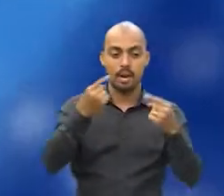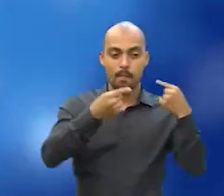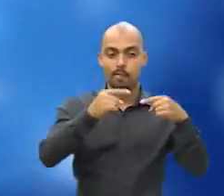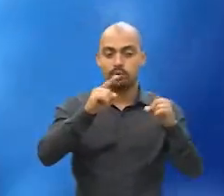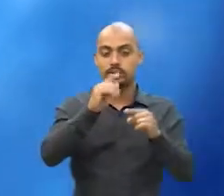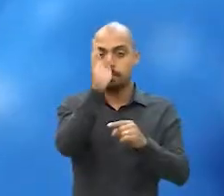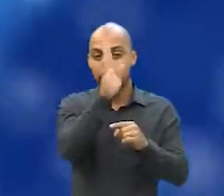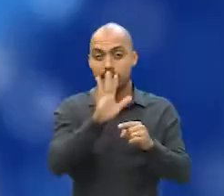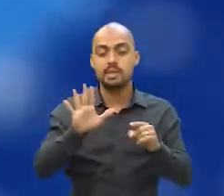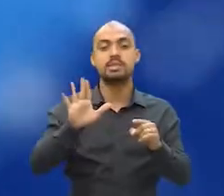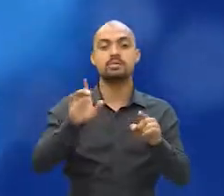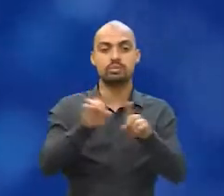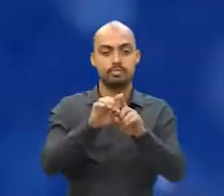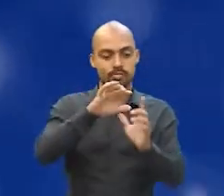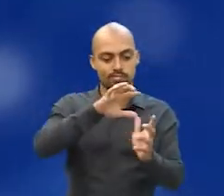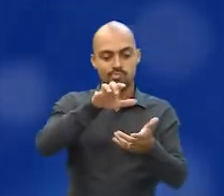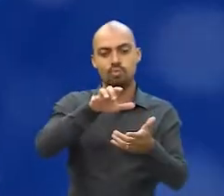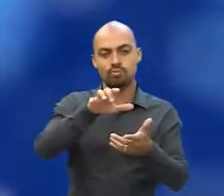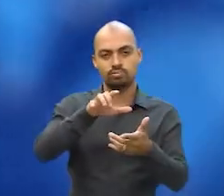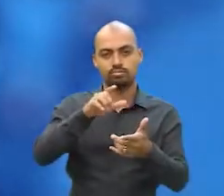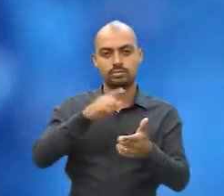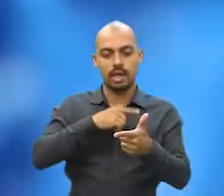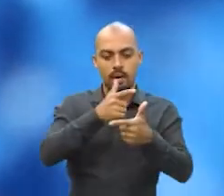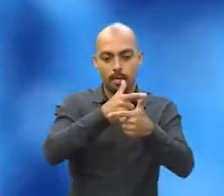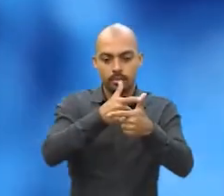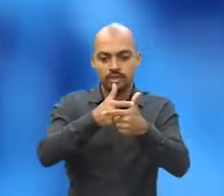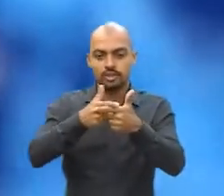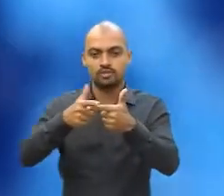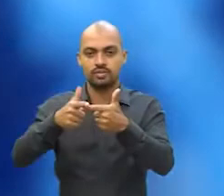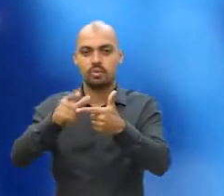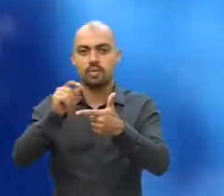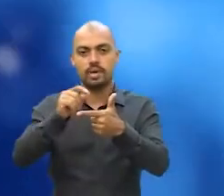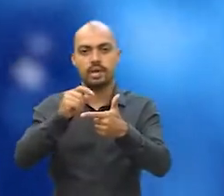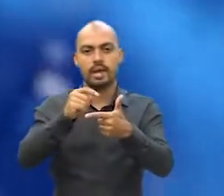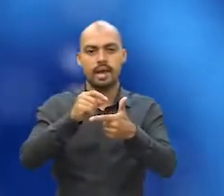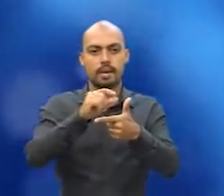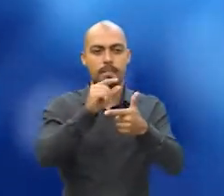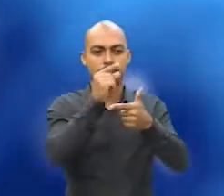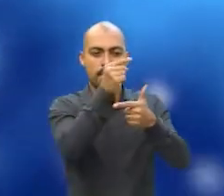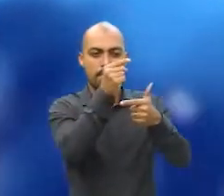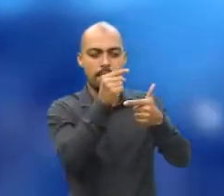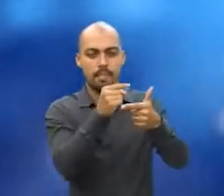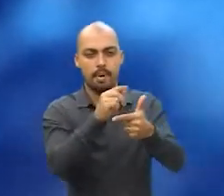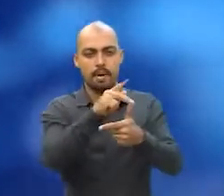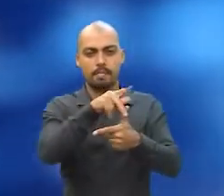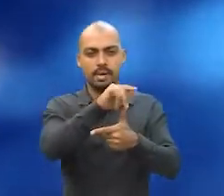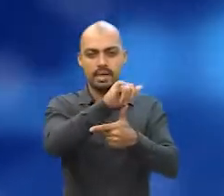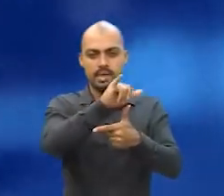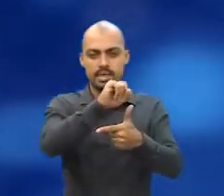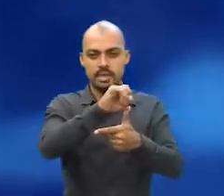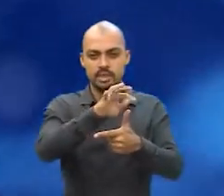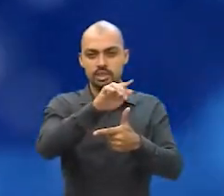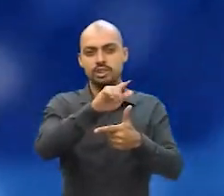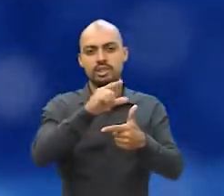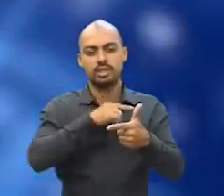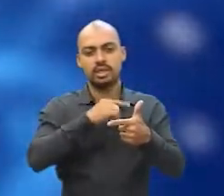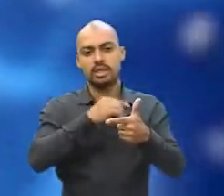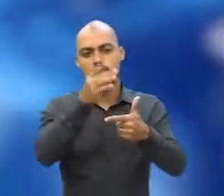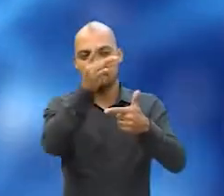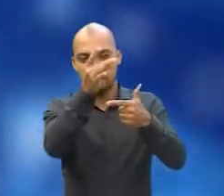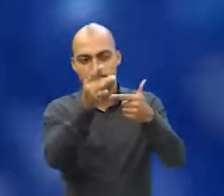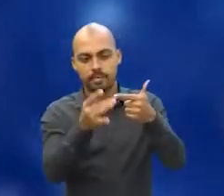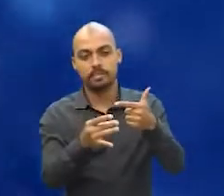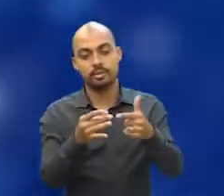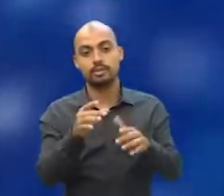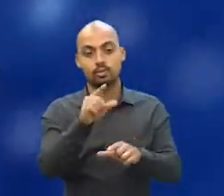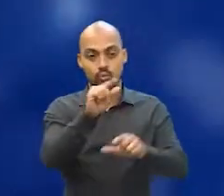no Brasil e no mundo. O canal está dividido por módulos que incluem playlists, podcasts e escolhas dos editores.